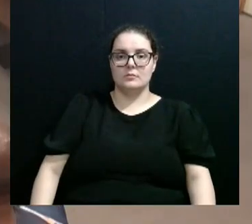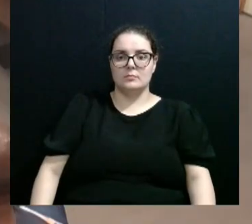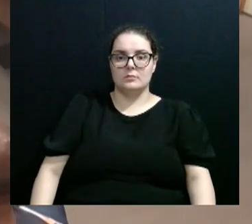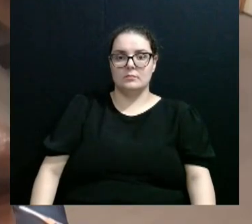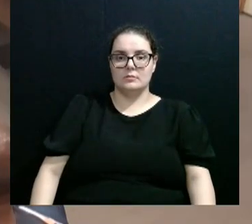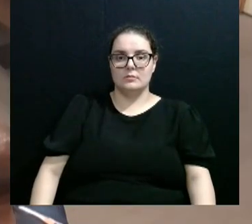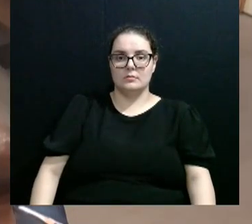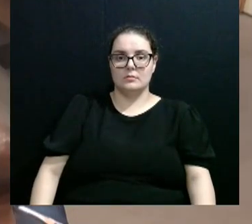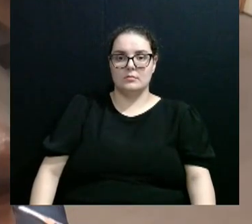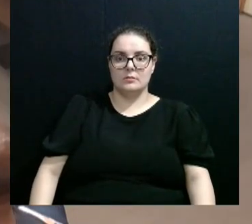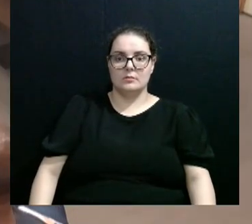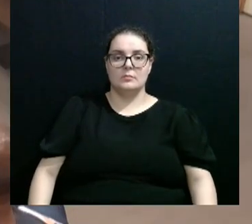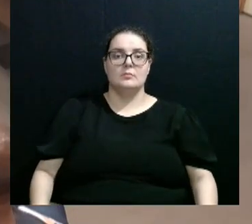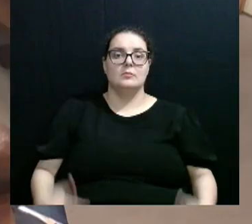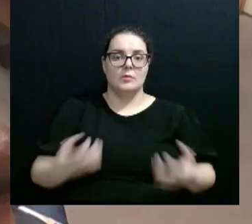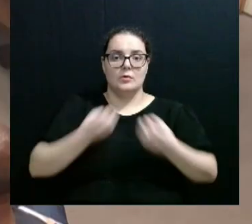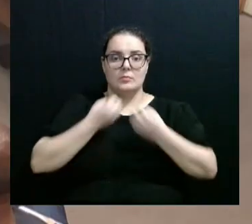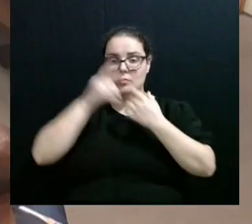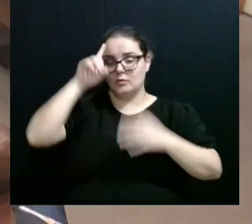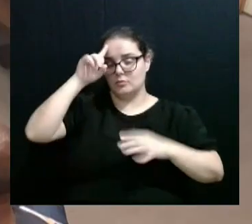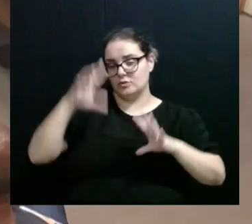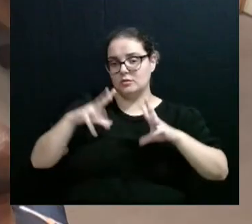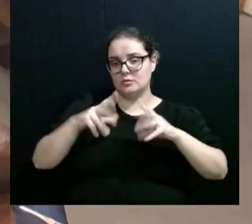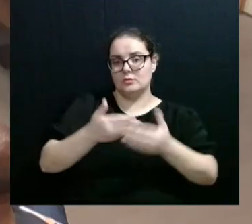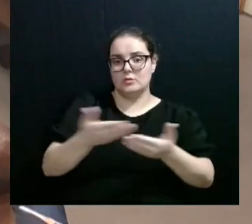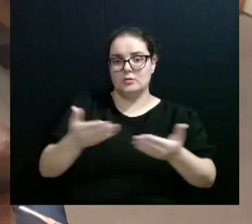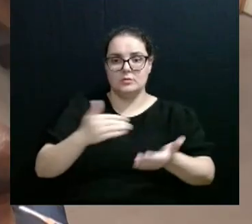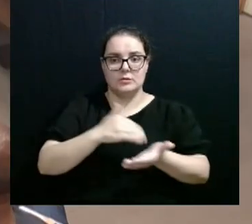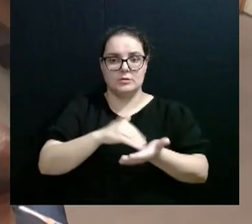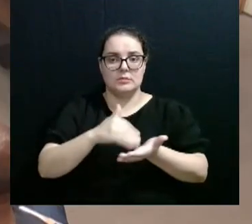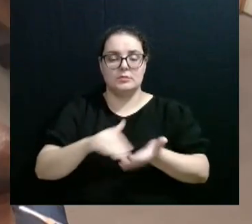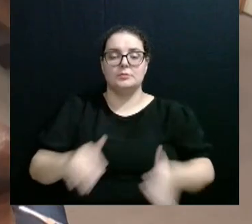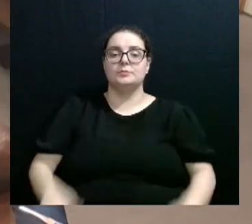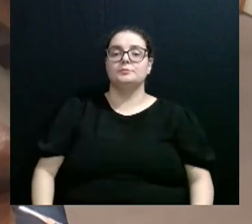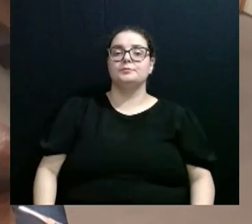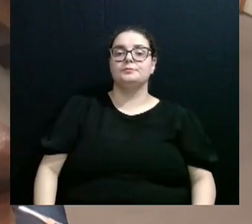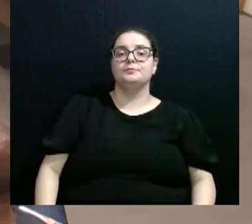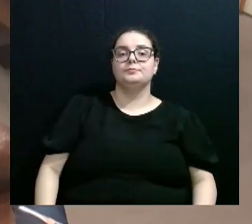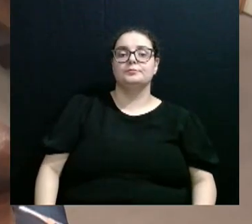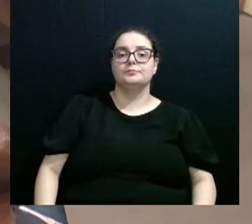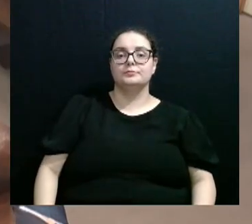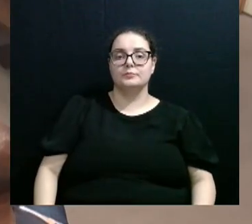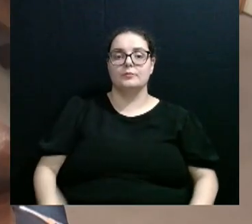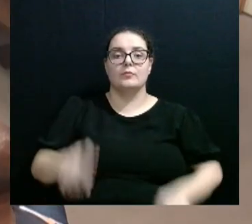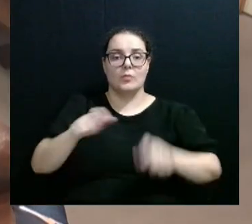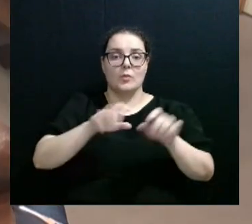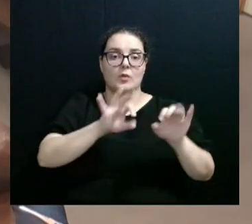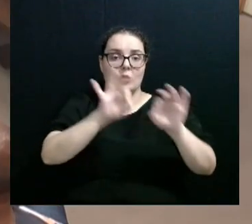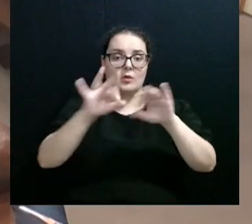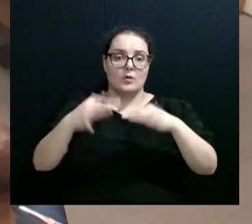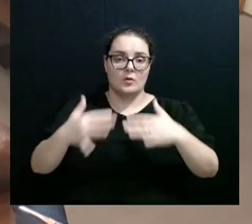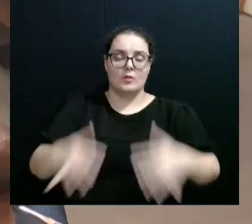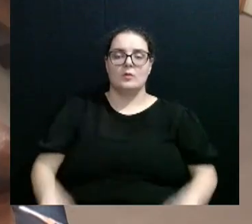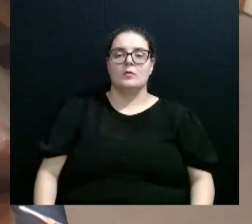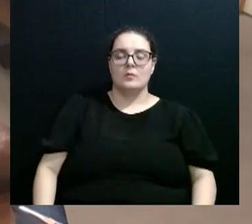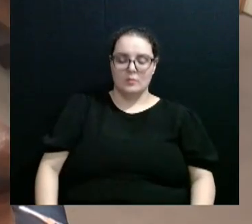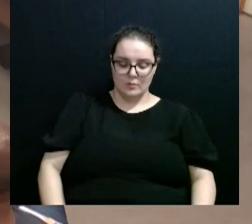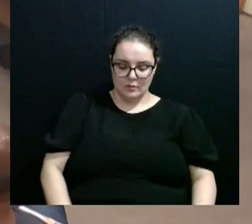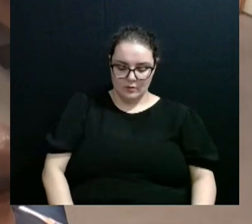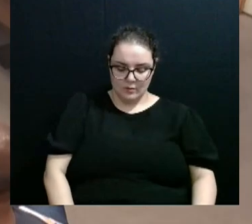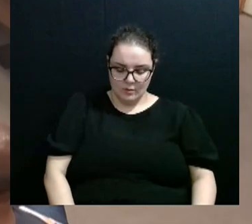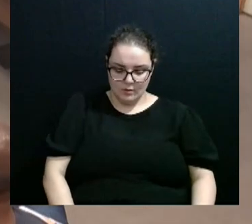Bom dia a todos. A secretária aqui e o pessoal que te acompanha, que trabalha ao seu lado, que é uma labuta difícil,